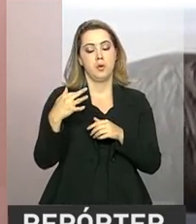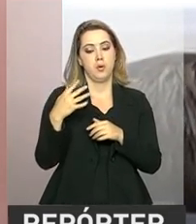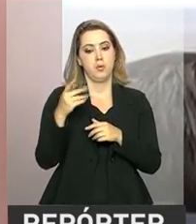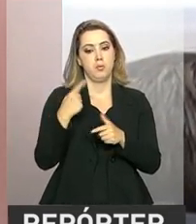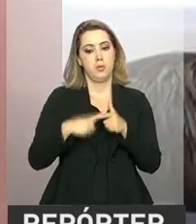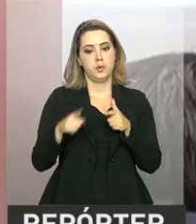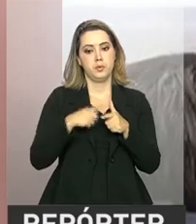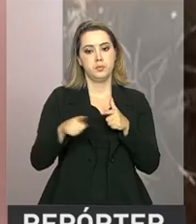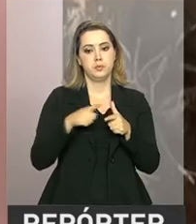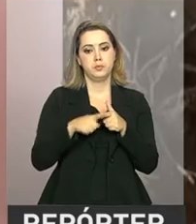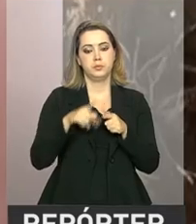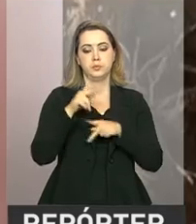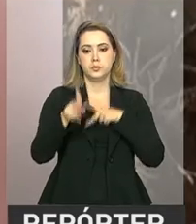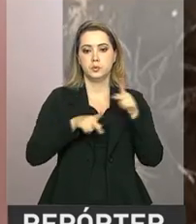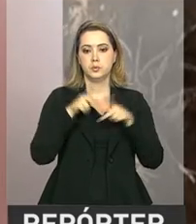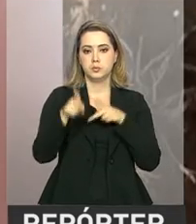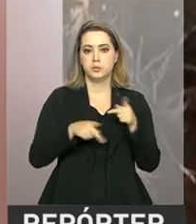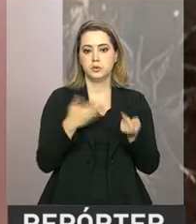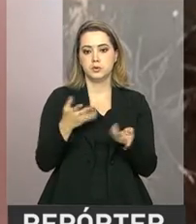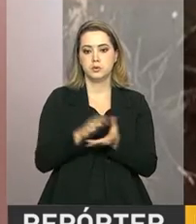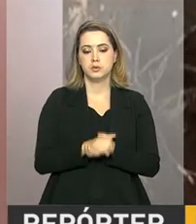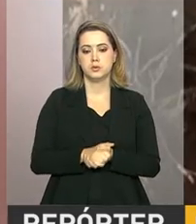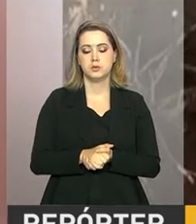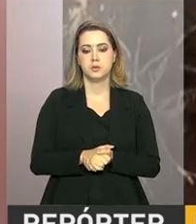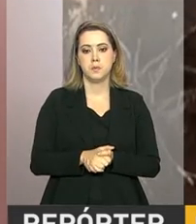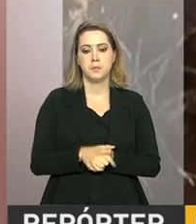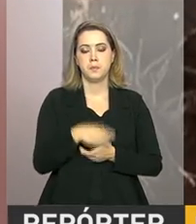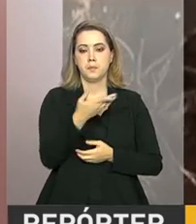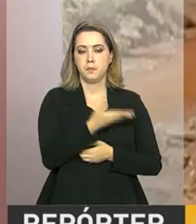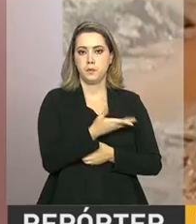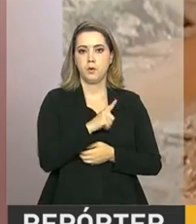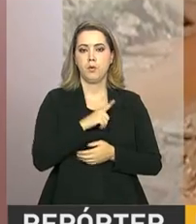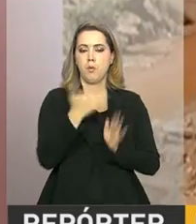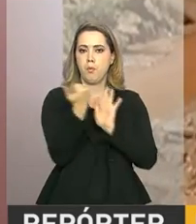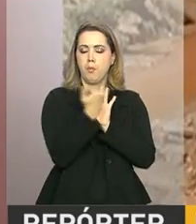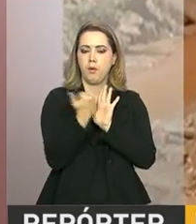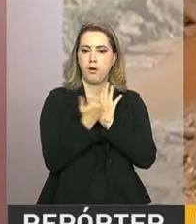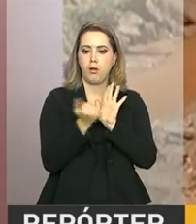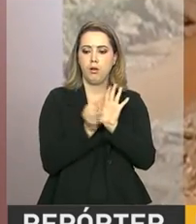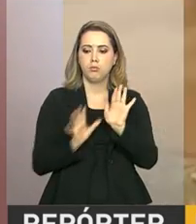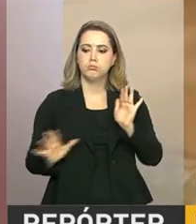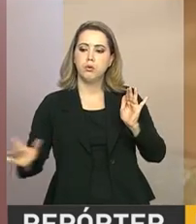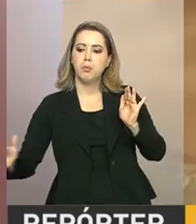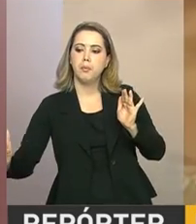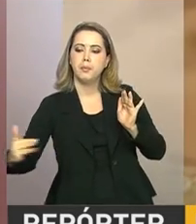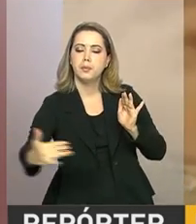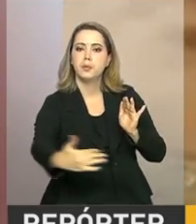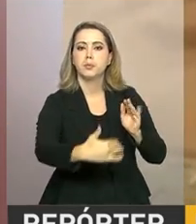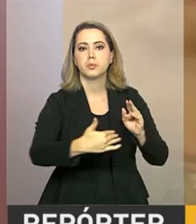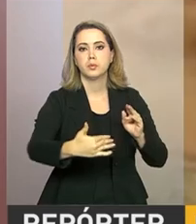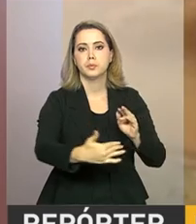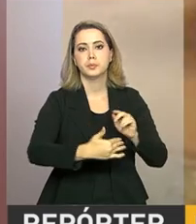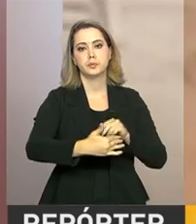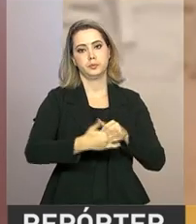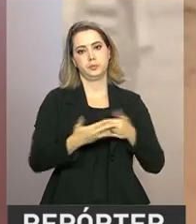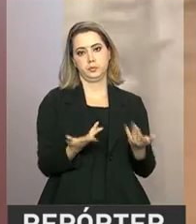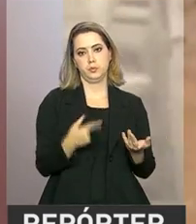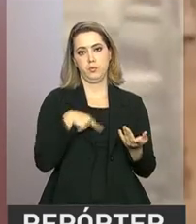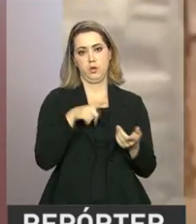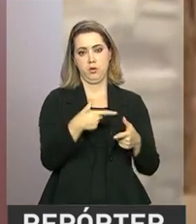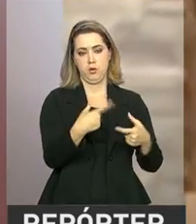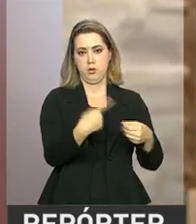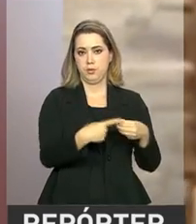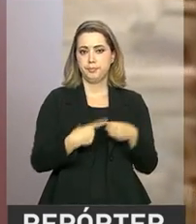os atrasos existem. O atraso nas obras pode afetar o plano de contenção de rejeitos na represa de Candonga. Num